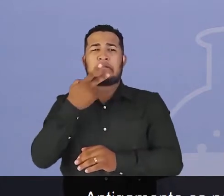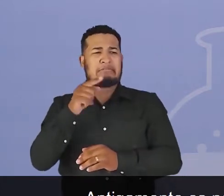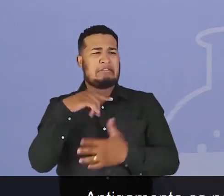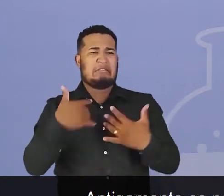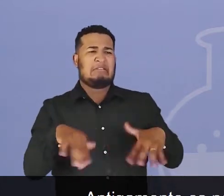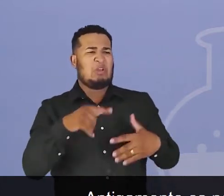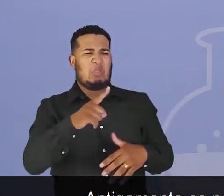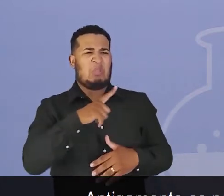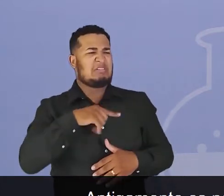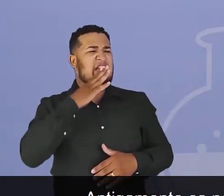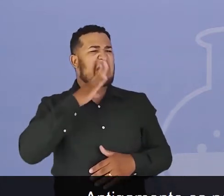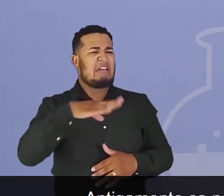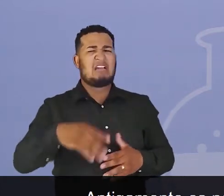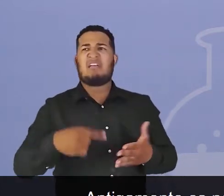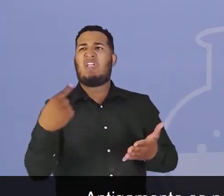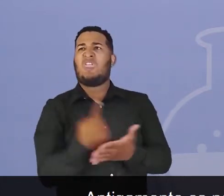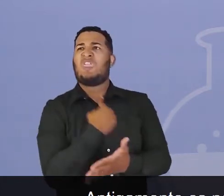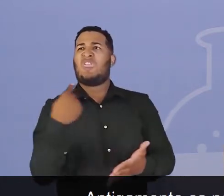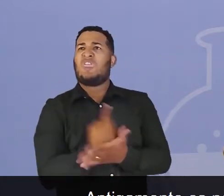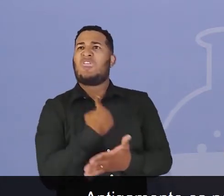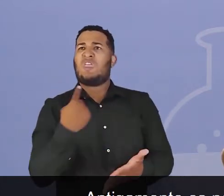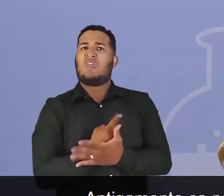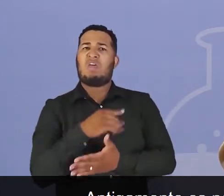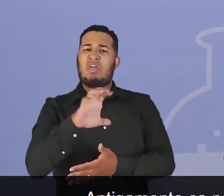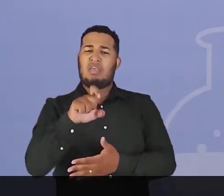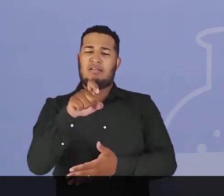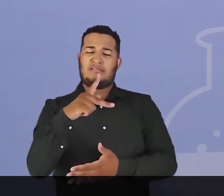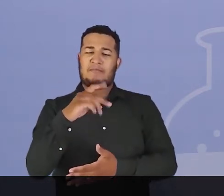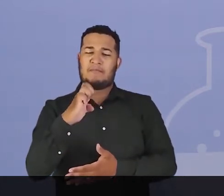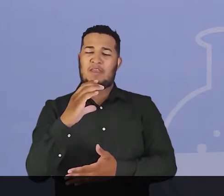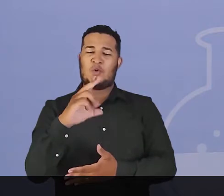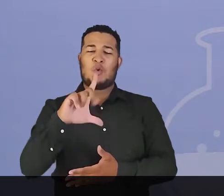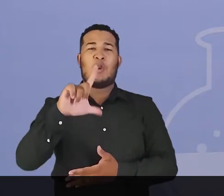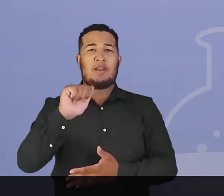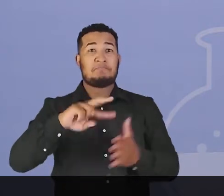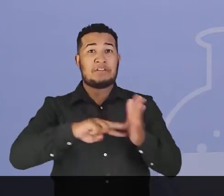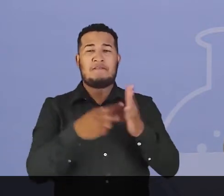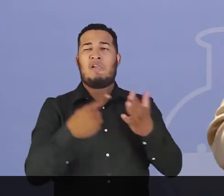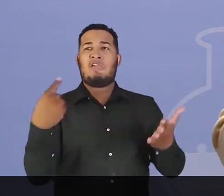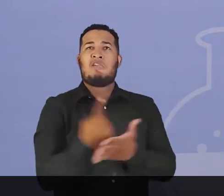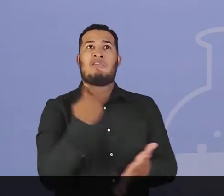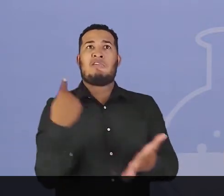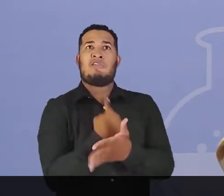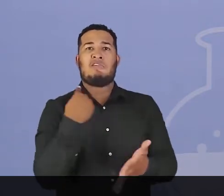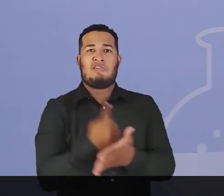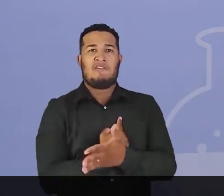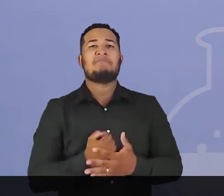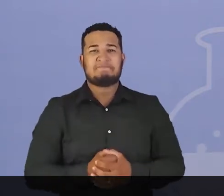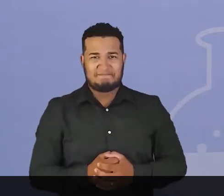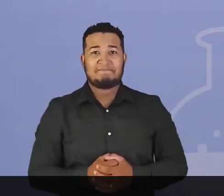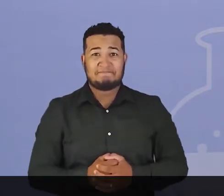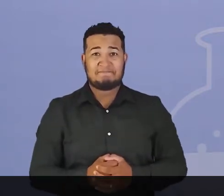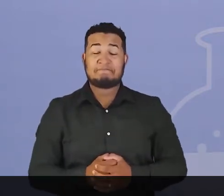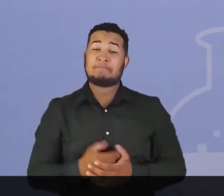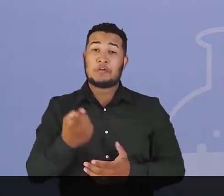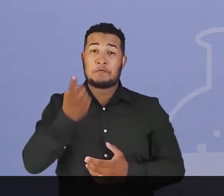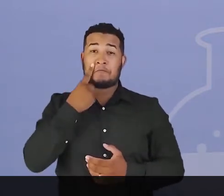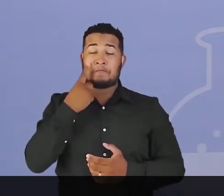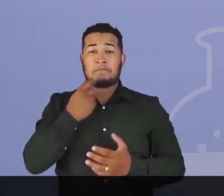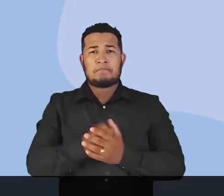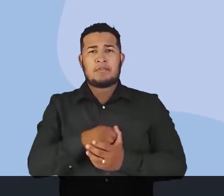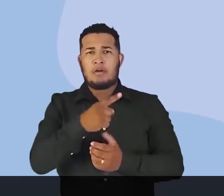vezes, costumavam dizer assim, essa criança é muito especula, ela especula demais. Por quê? Porque ela pergunta muito. Então, volta